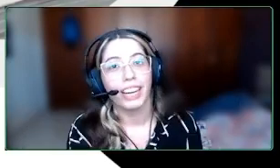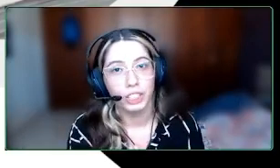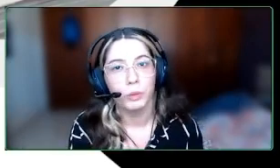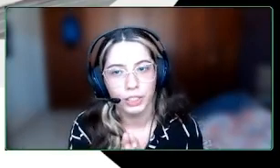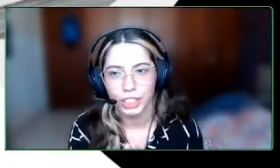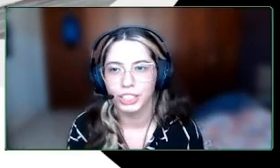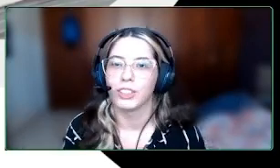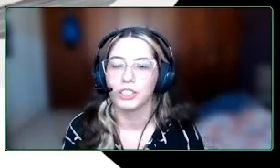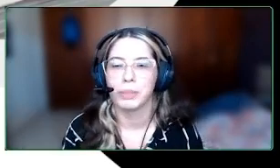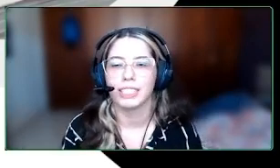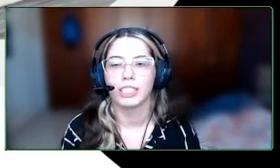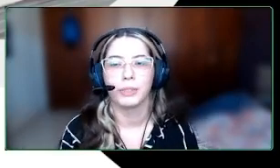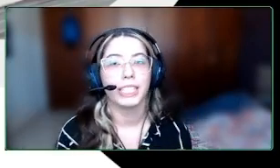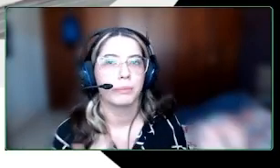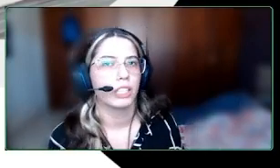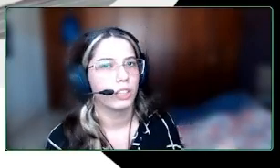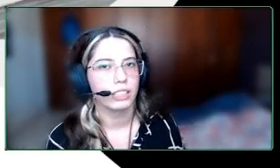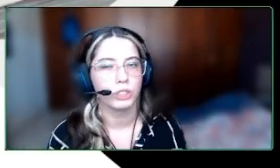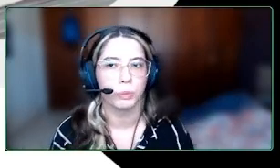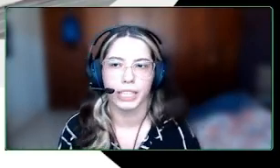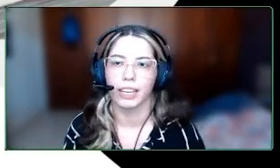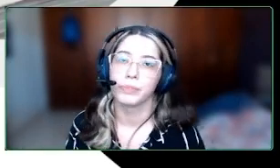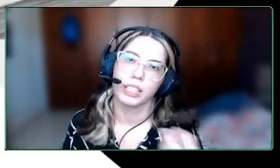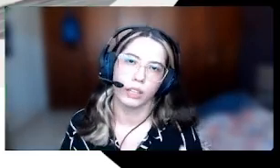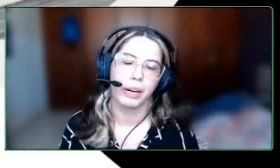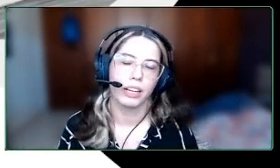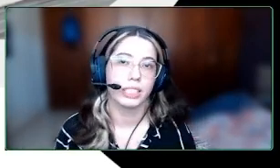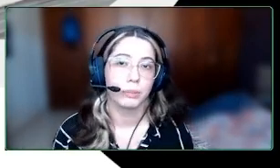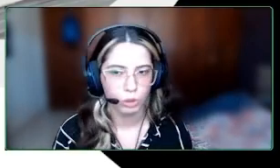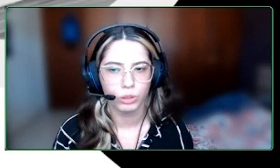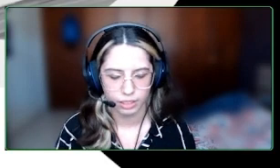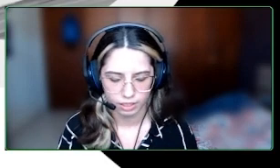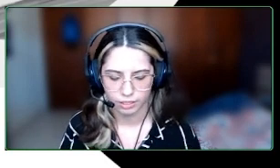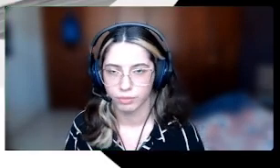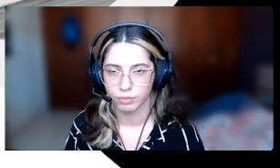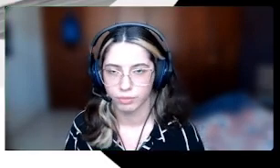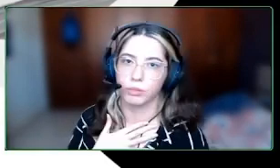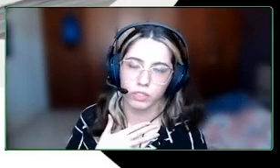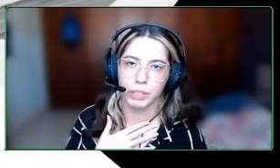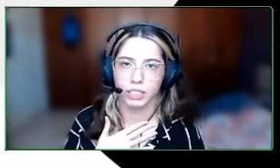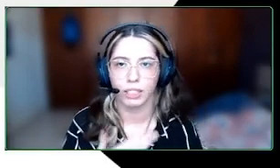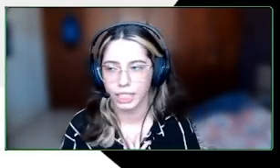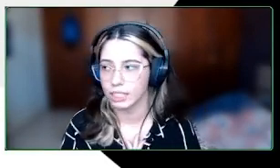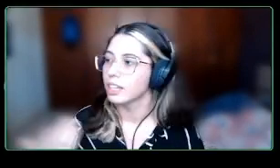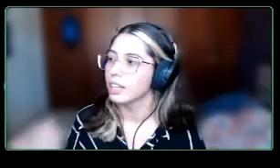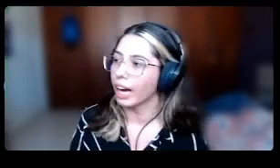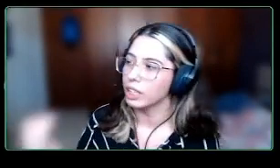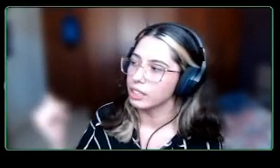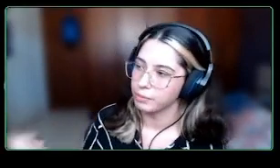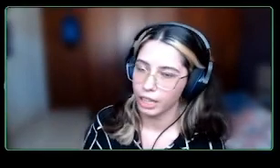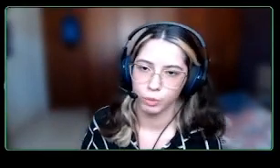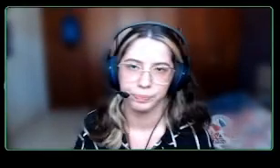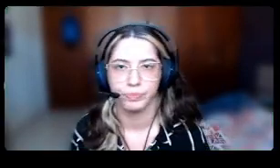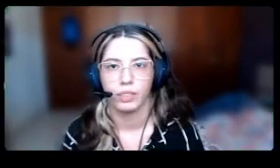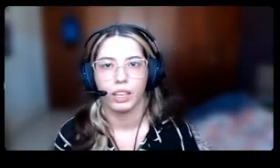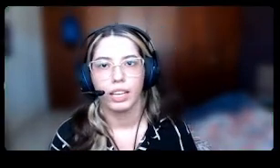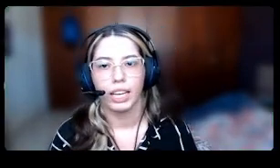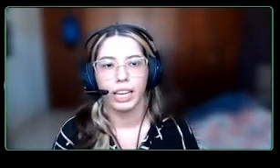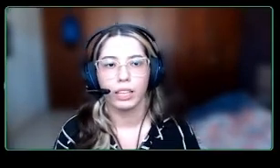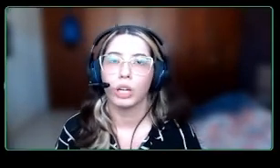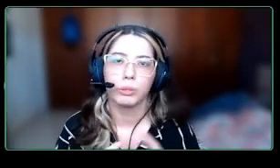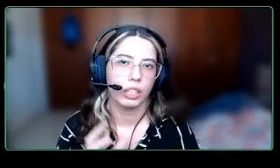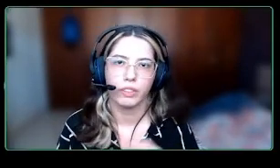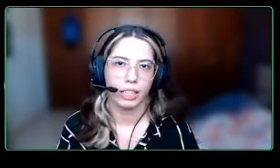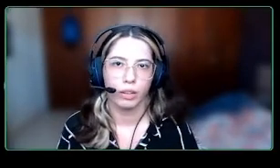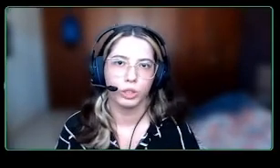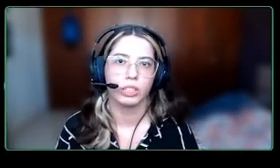Bom dia, boa tarde ou boa noite. Hoje a gente vai apresentar sobre madeira laminada colada do tipo Paricá, que é um trabalho de sistemas estruturais. No caso, eu vou apresentar, Laís, a Yolanda e a Bion.